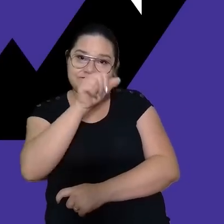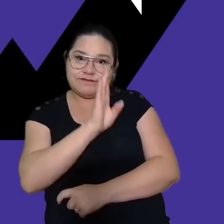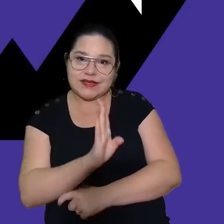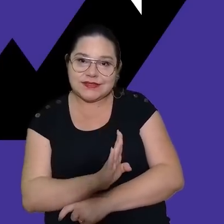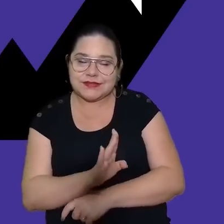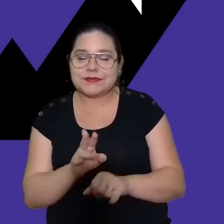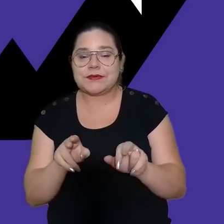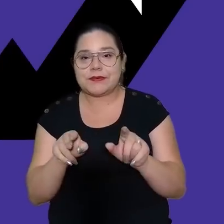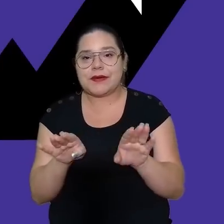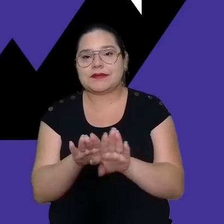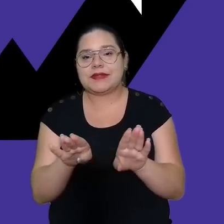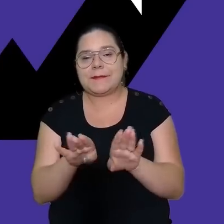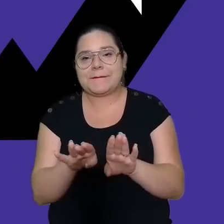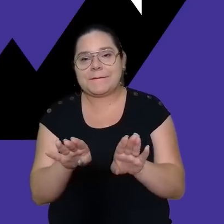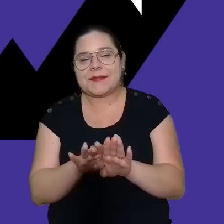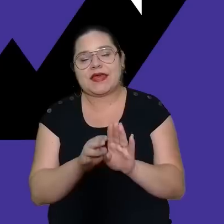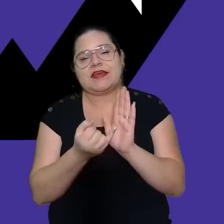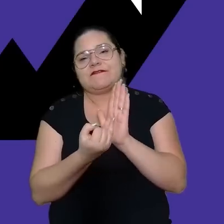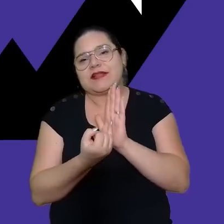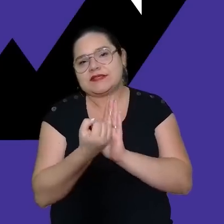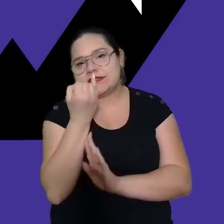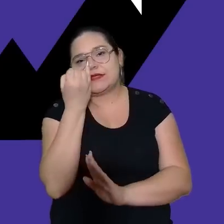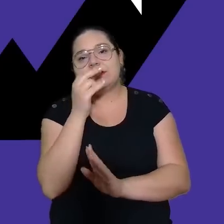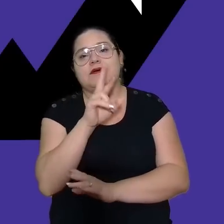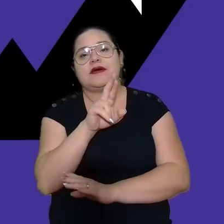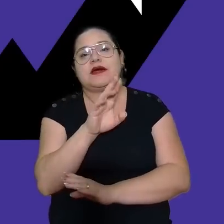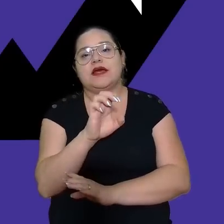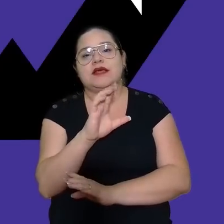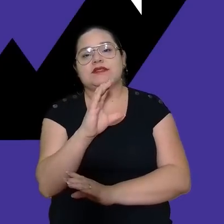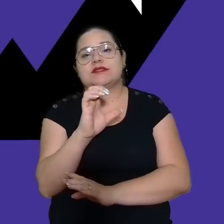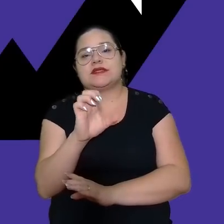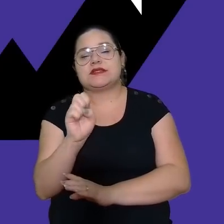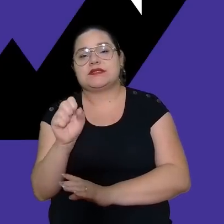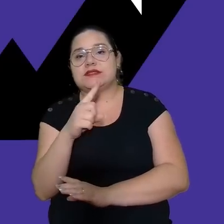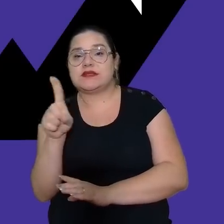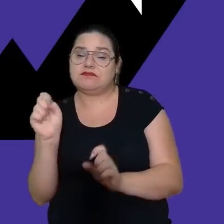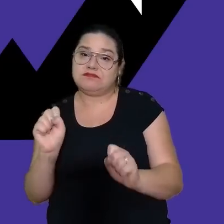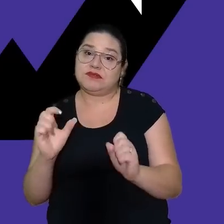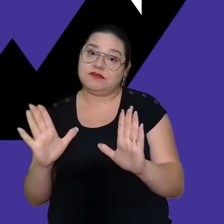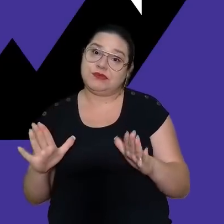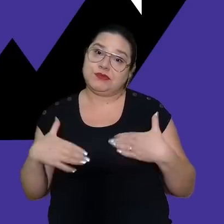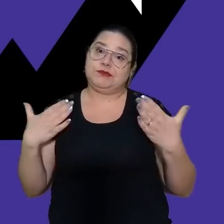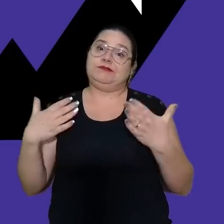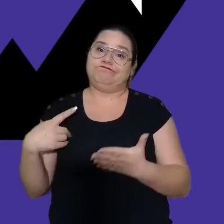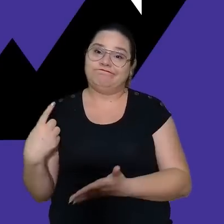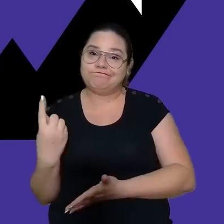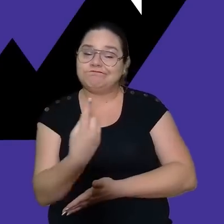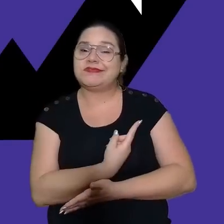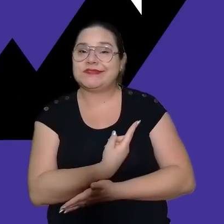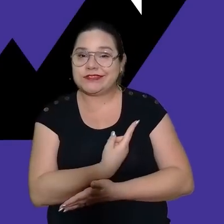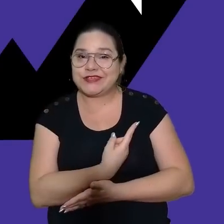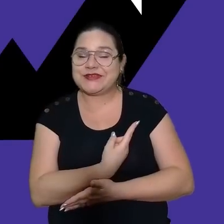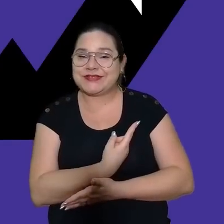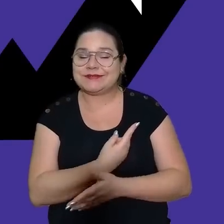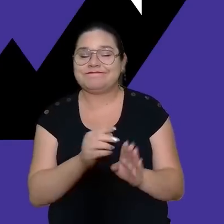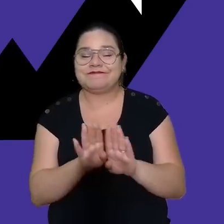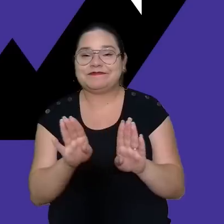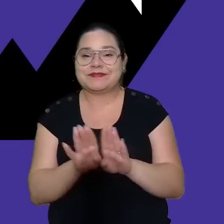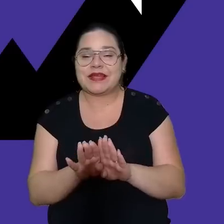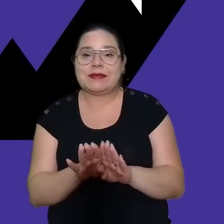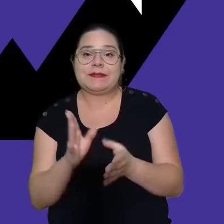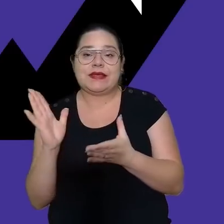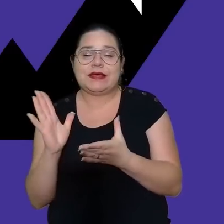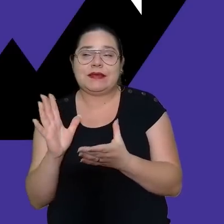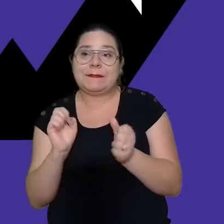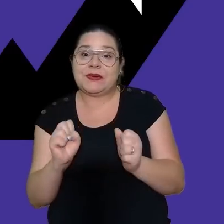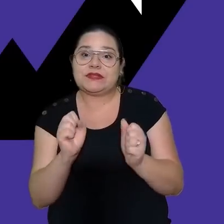à recessão, inflação, podem causar surpresas, pode ter uma situação lá de uma certa piora